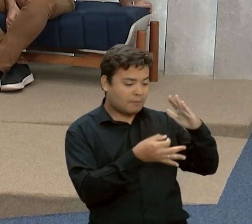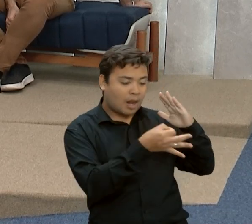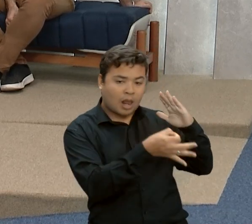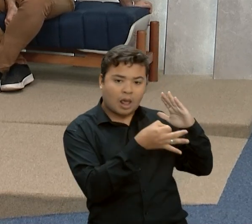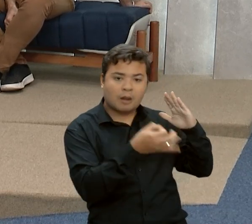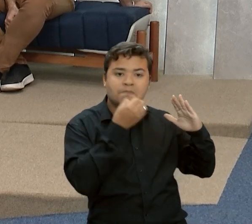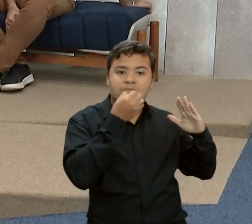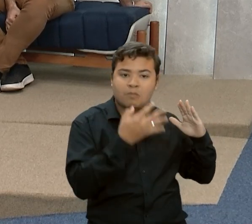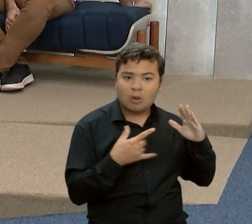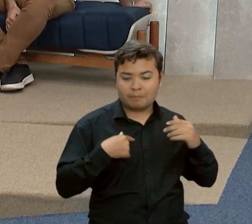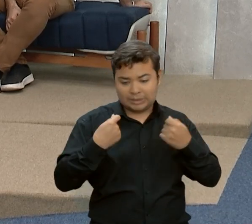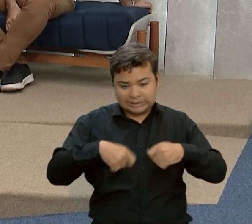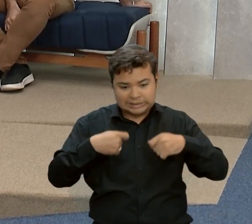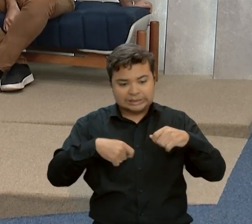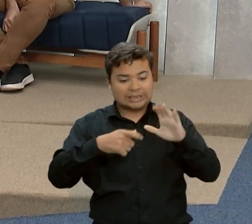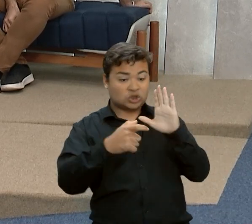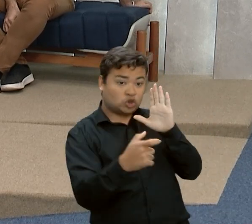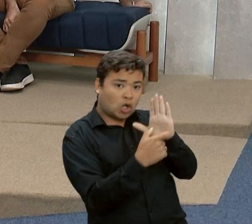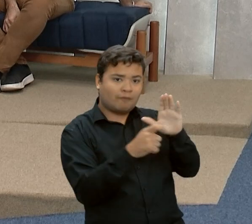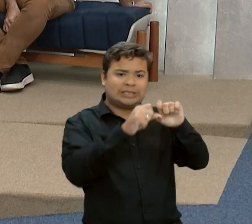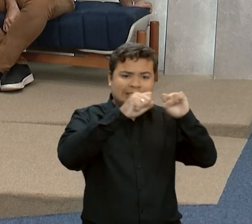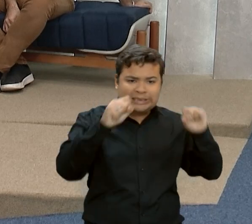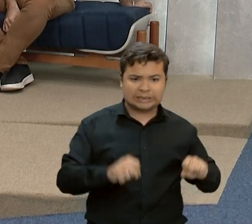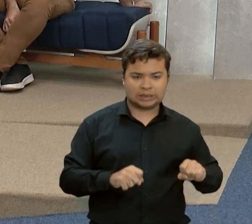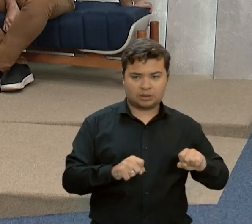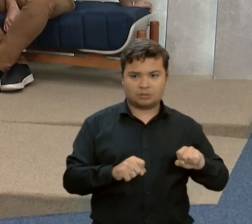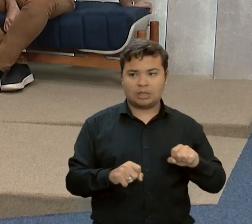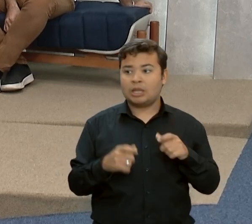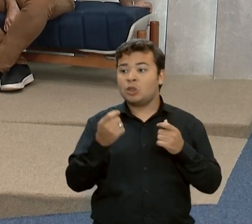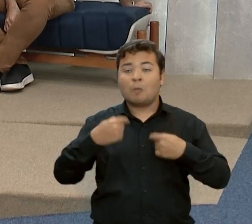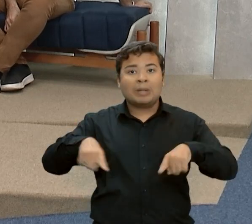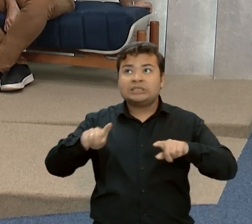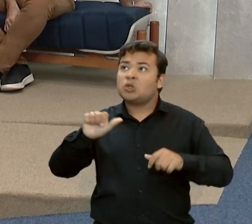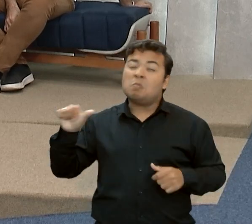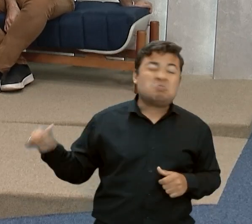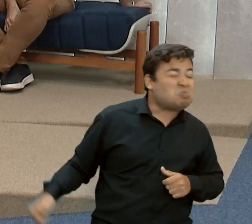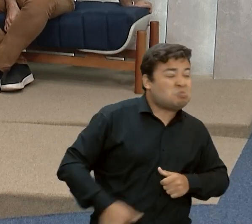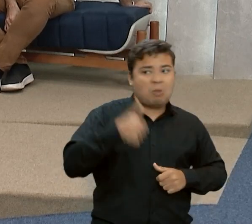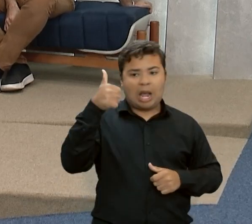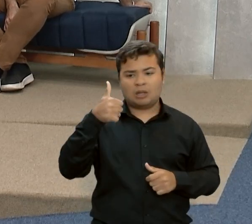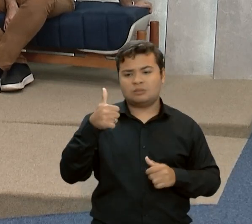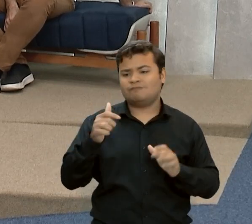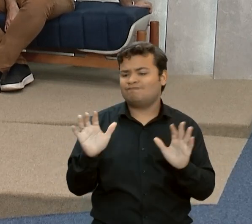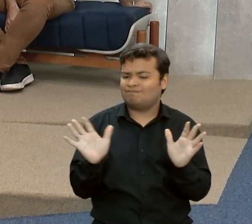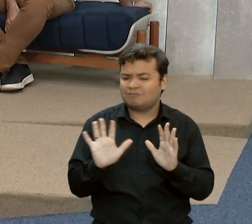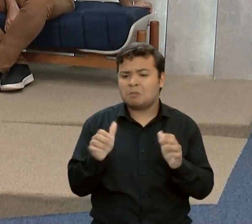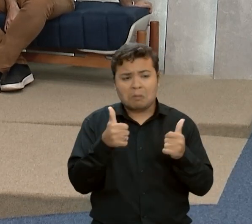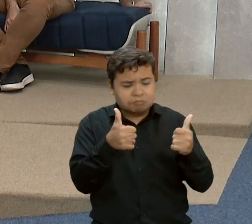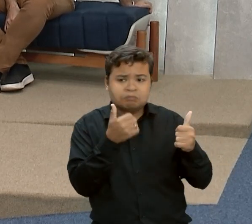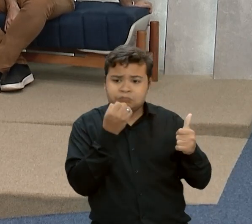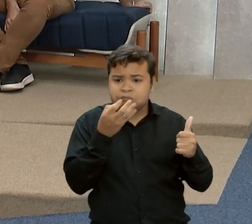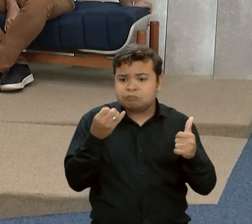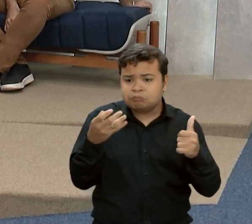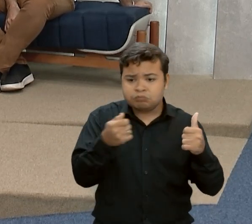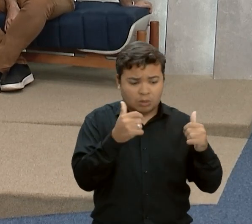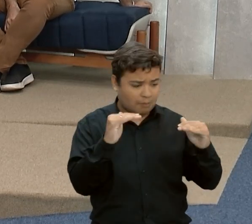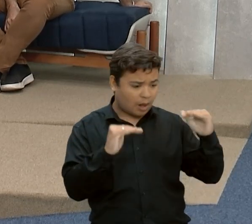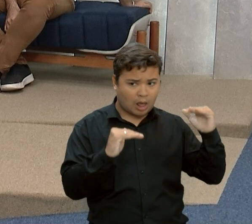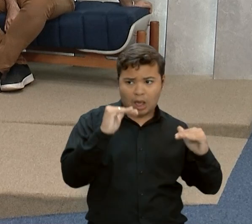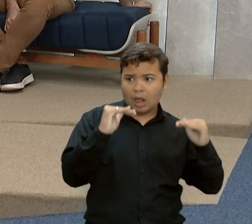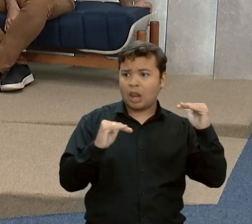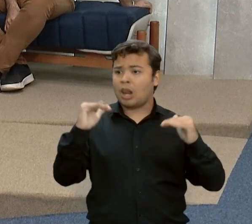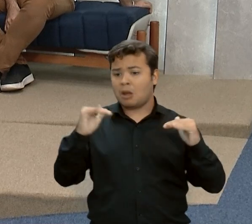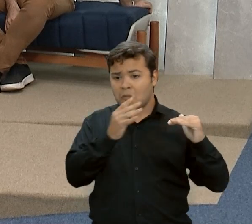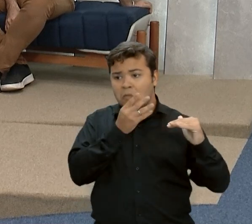precisa ser tudo melhor, mas se você tiver tudo bem dimensionado na televisão, tudo, isso vai se balanceando, né? E no final